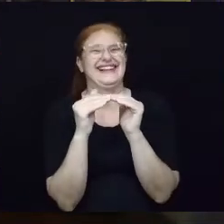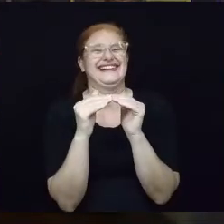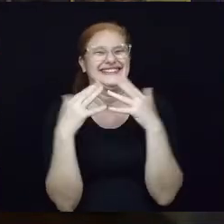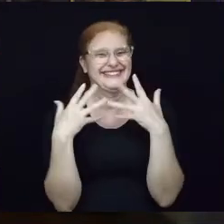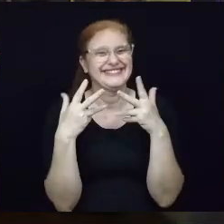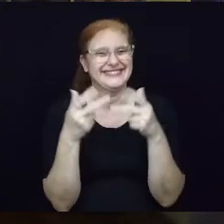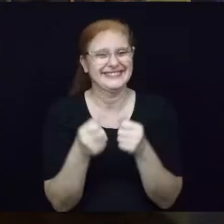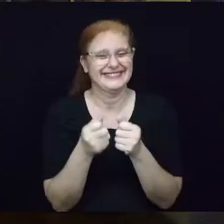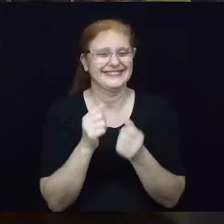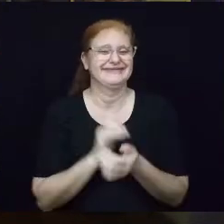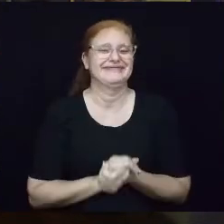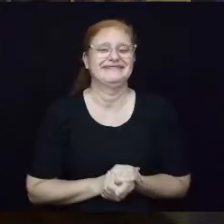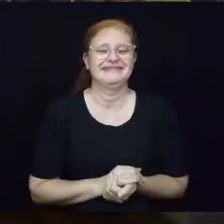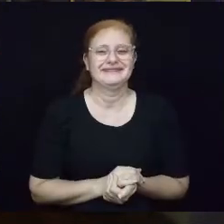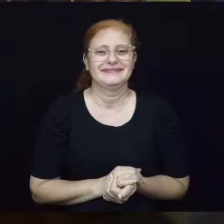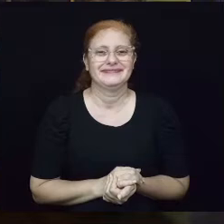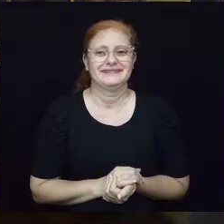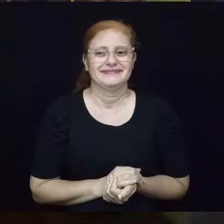todos concordam.